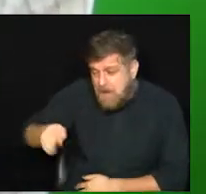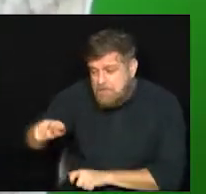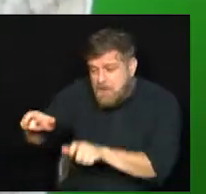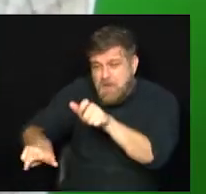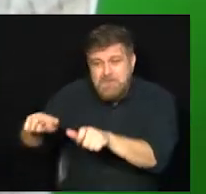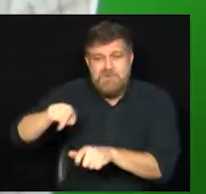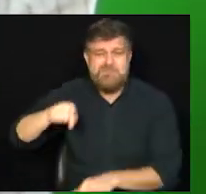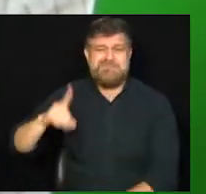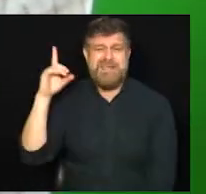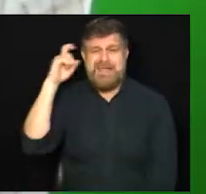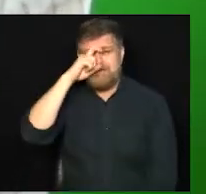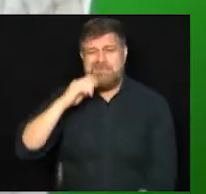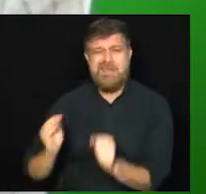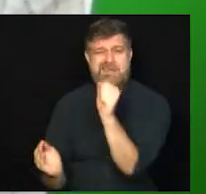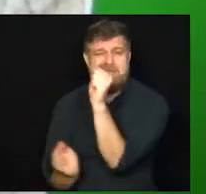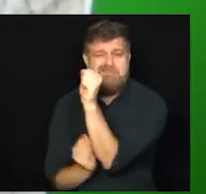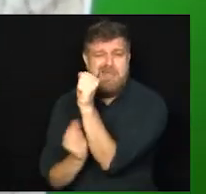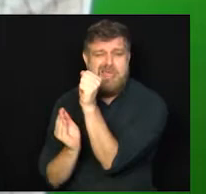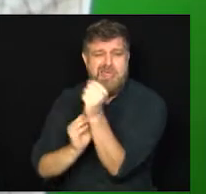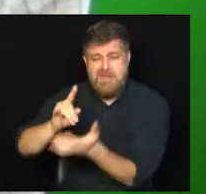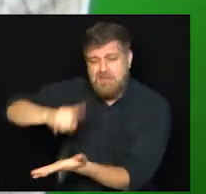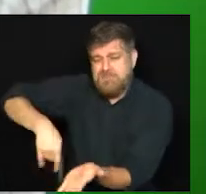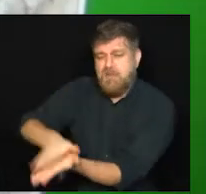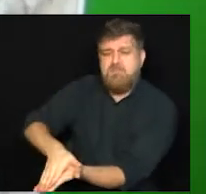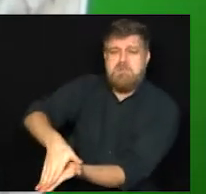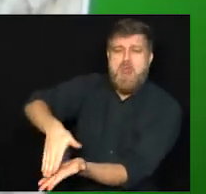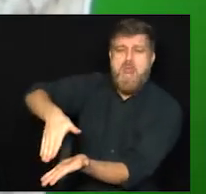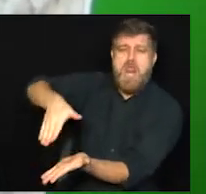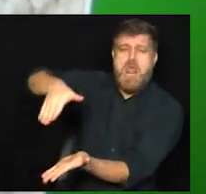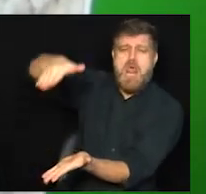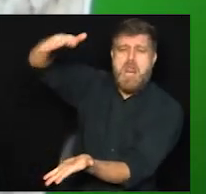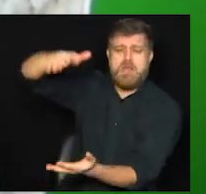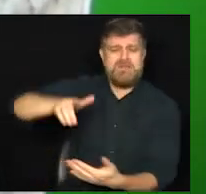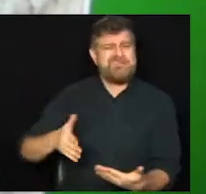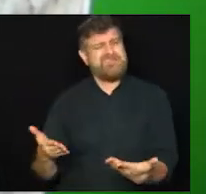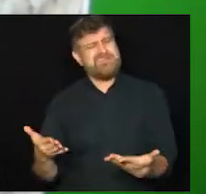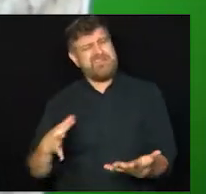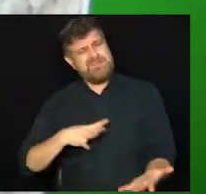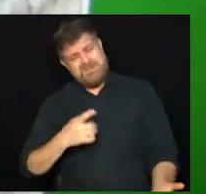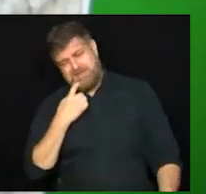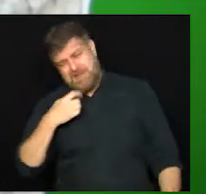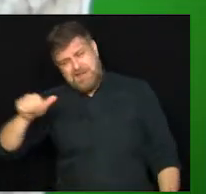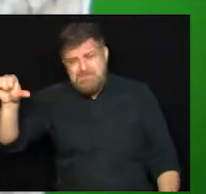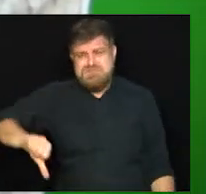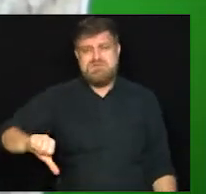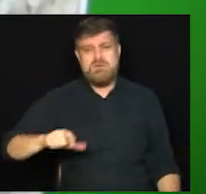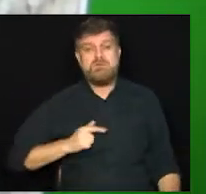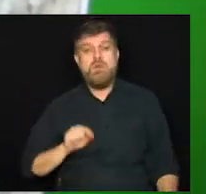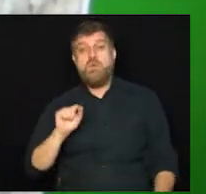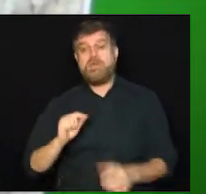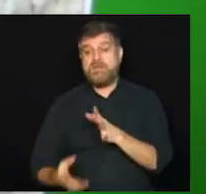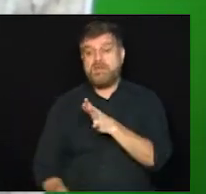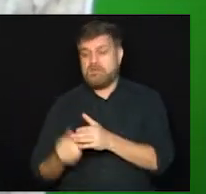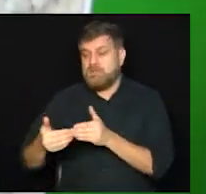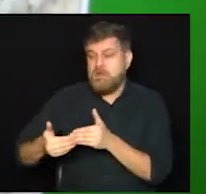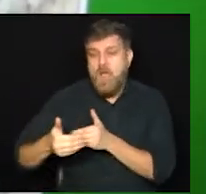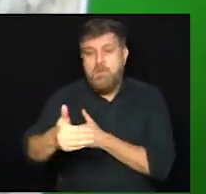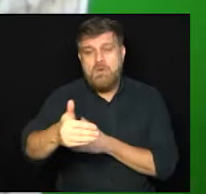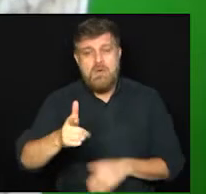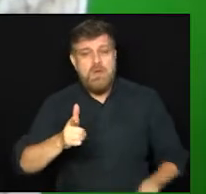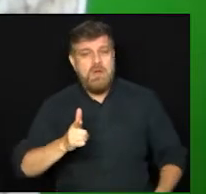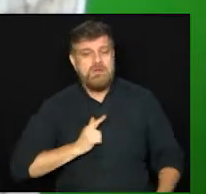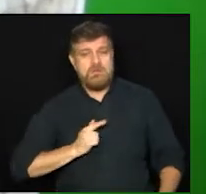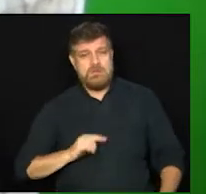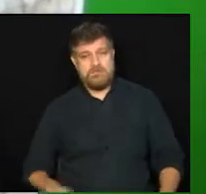Campinas. Tamanha a burocracia. E a partir daí, vereadores, o que acontece? Começa a